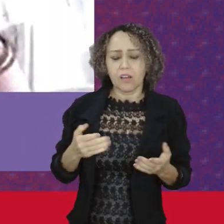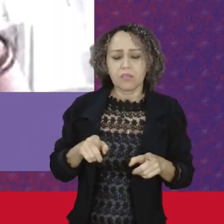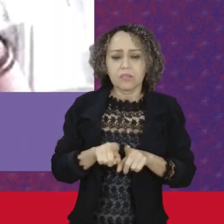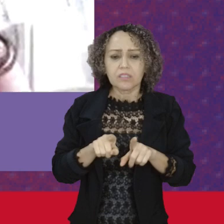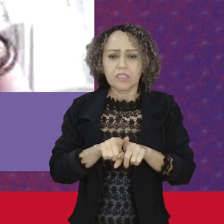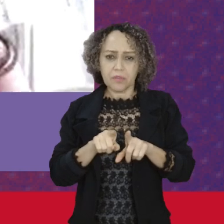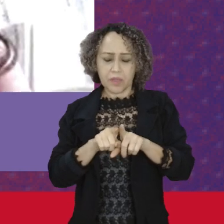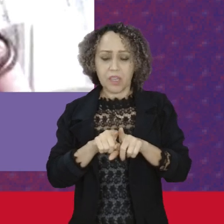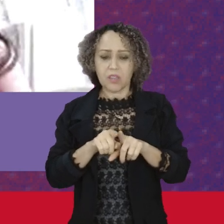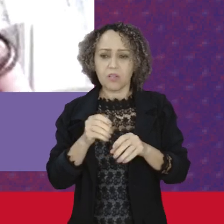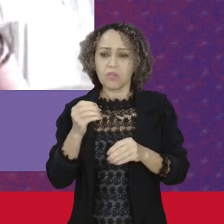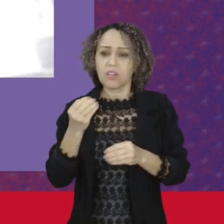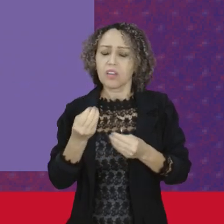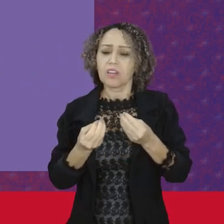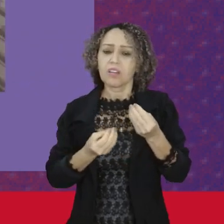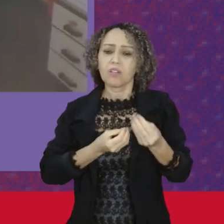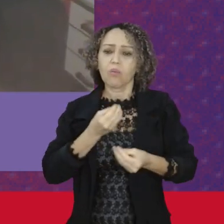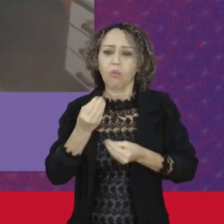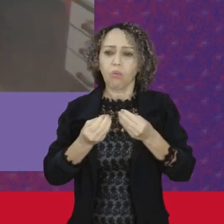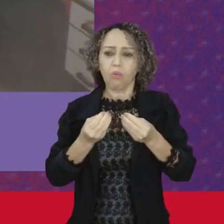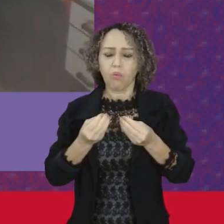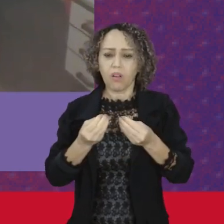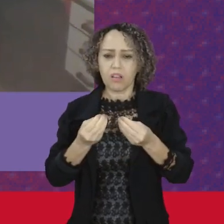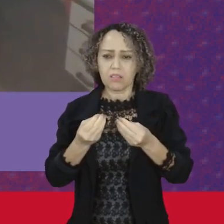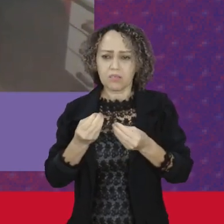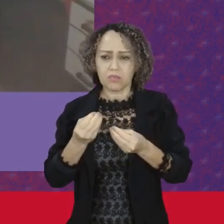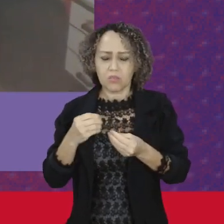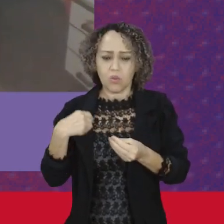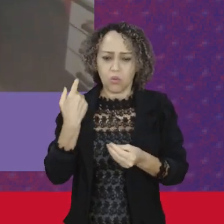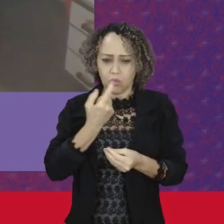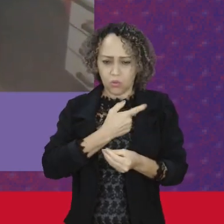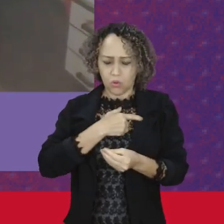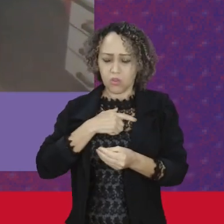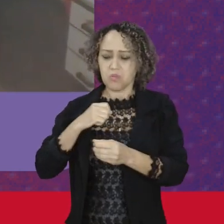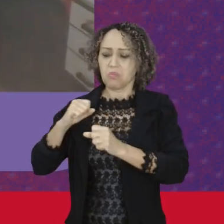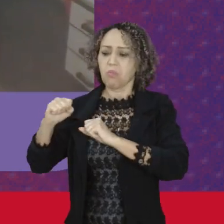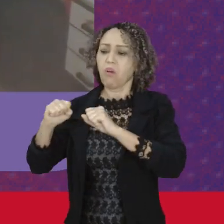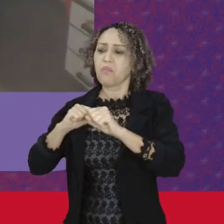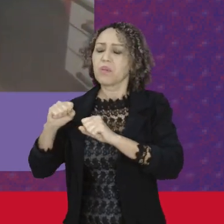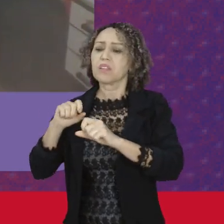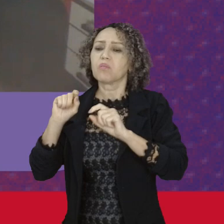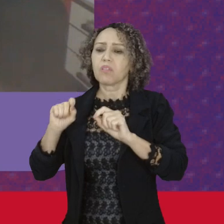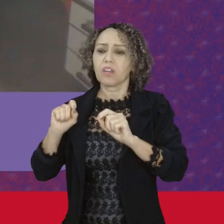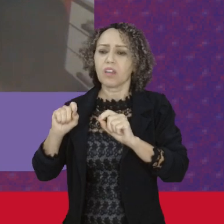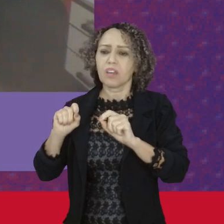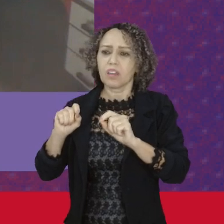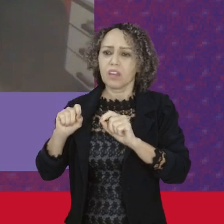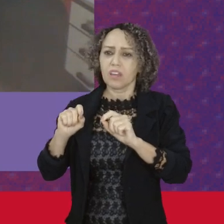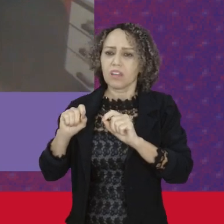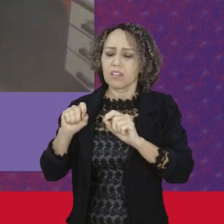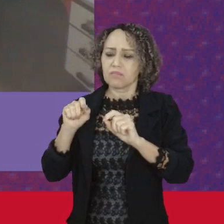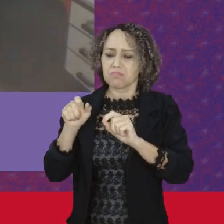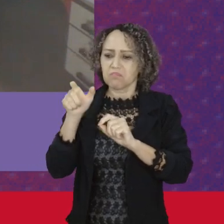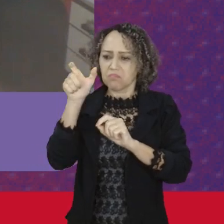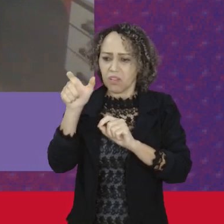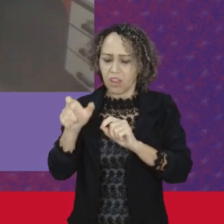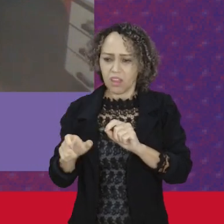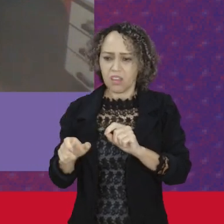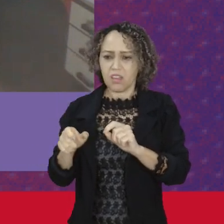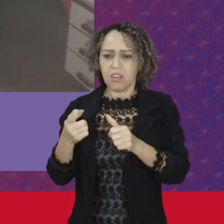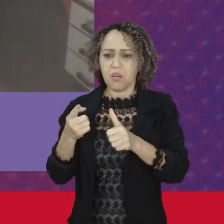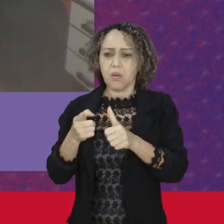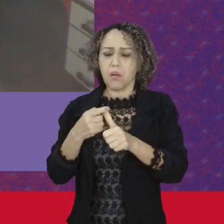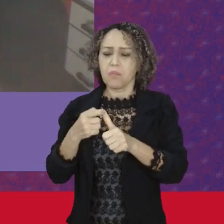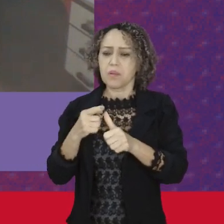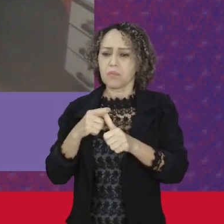é considerada no nosso movimento, né, Vera, nos nossos movimentos, é a primeira feminista brasileira, né? Ela é